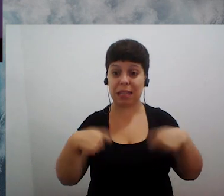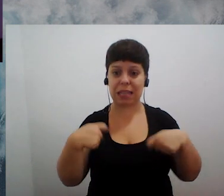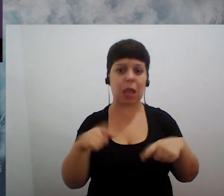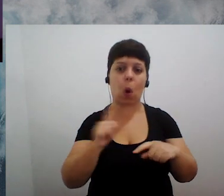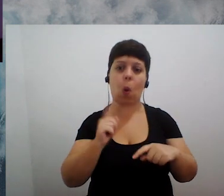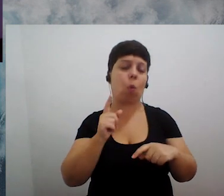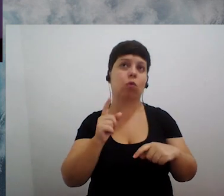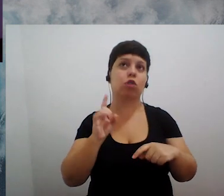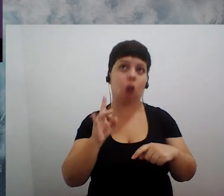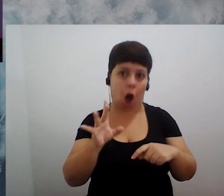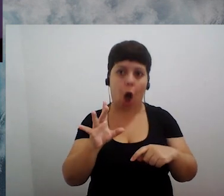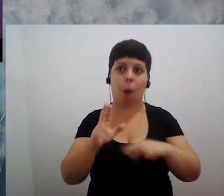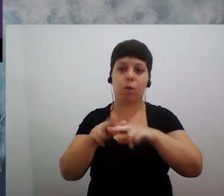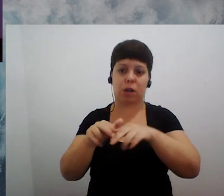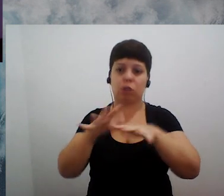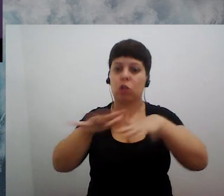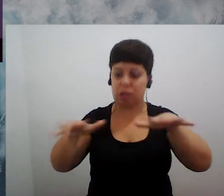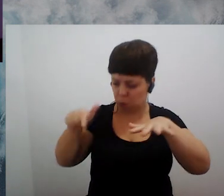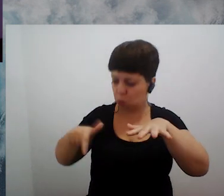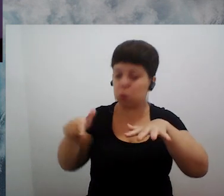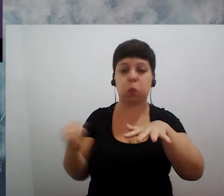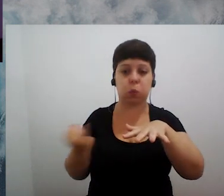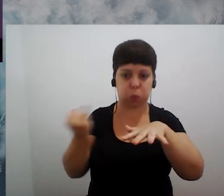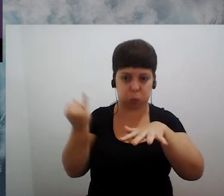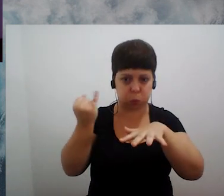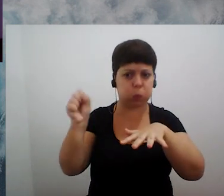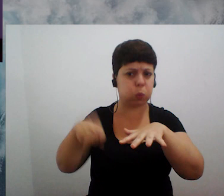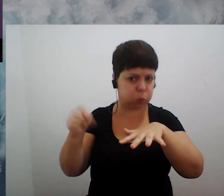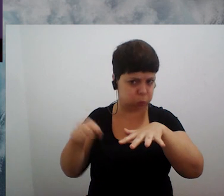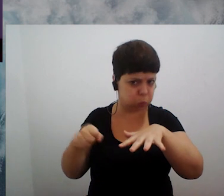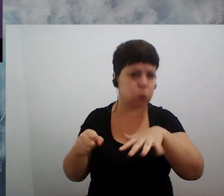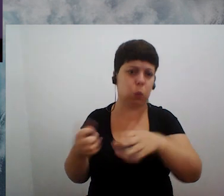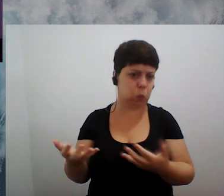do oceano em si. O oceano é importante. É importante pra caramba.